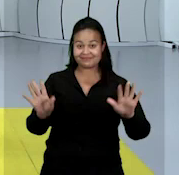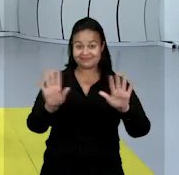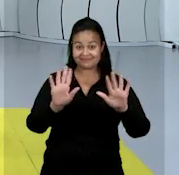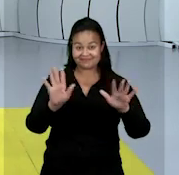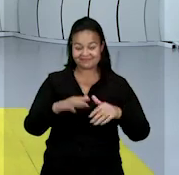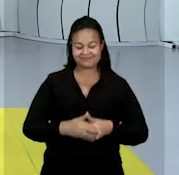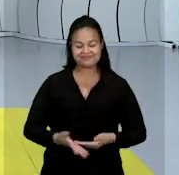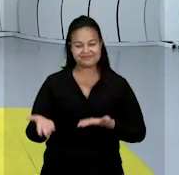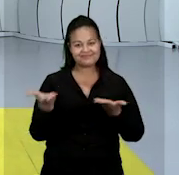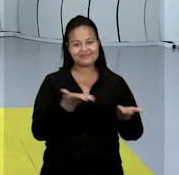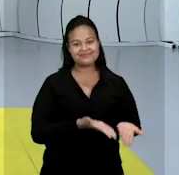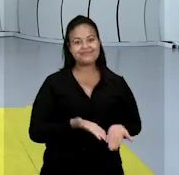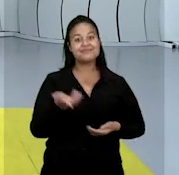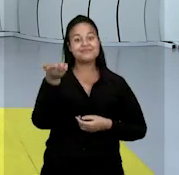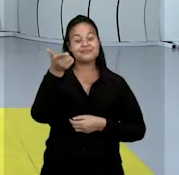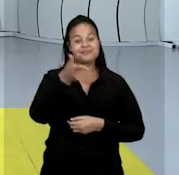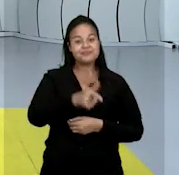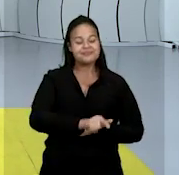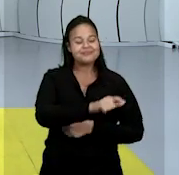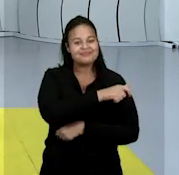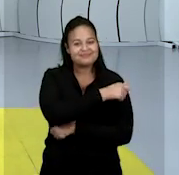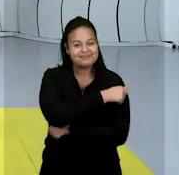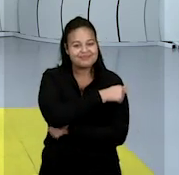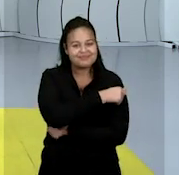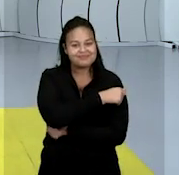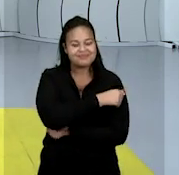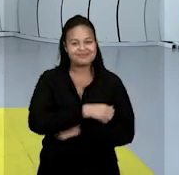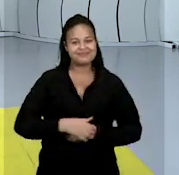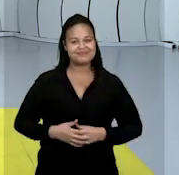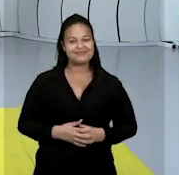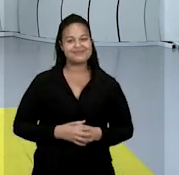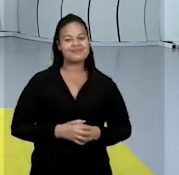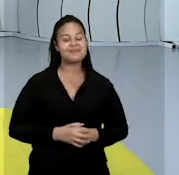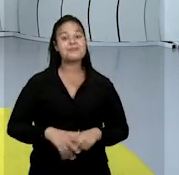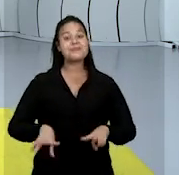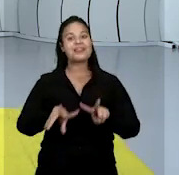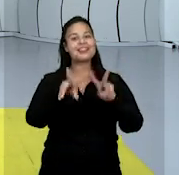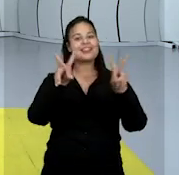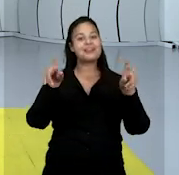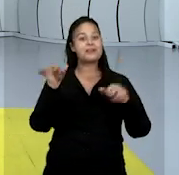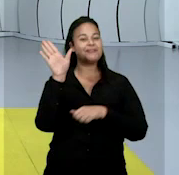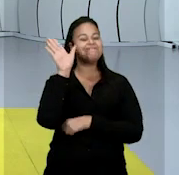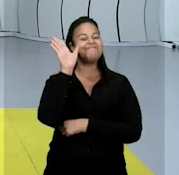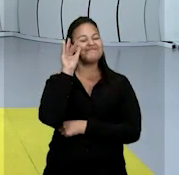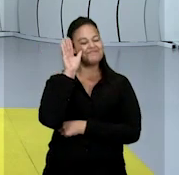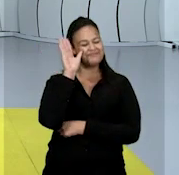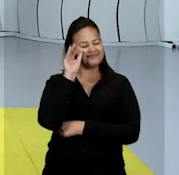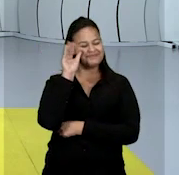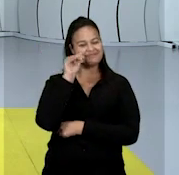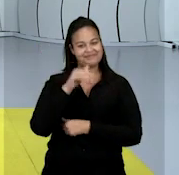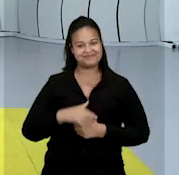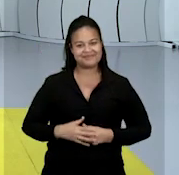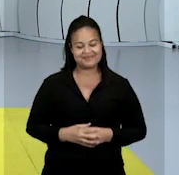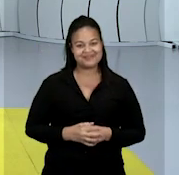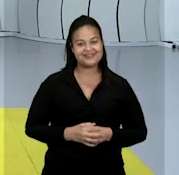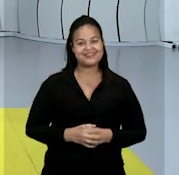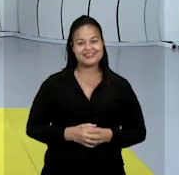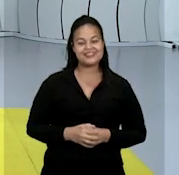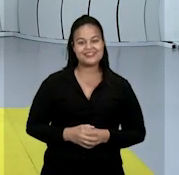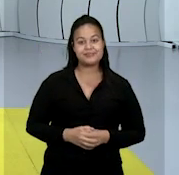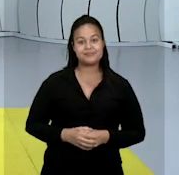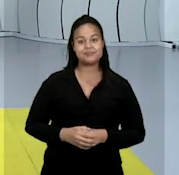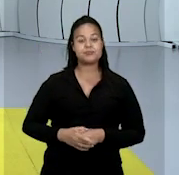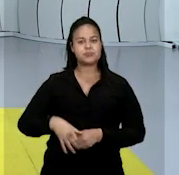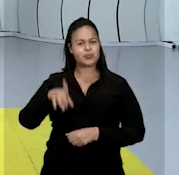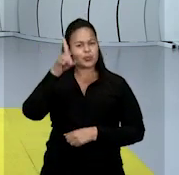Olá, seja bem-vindo você, estudante. Vamos hoje falar sobre um assunto bem interessante, um assunto que está no nosso